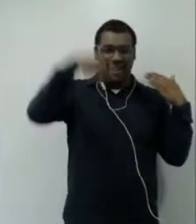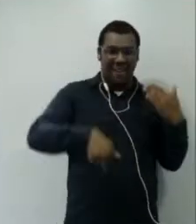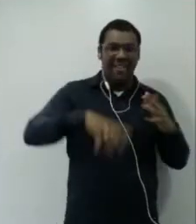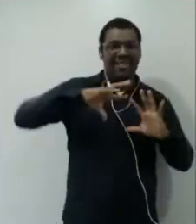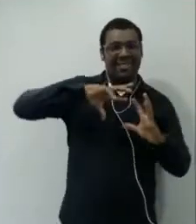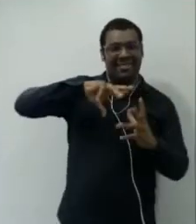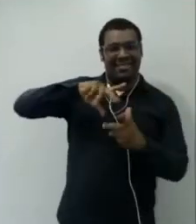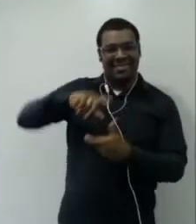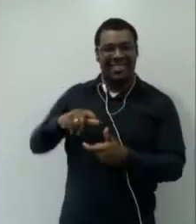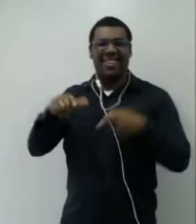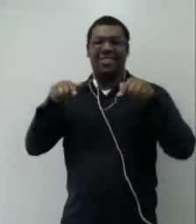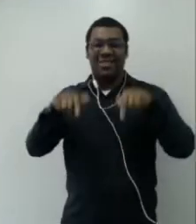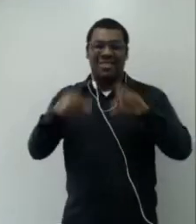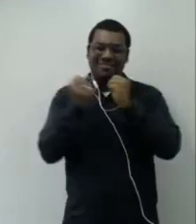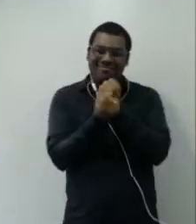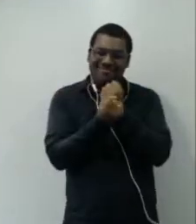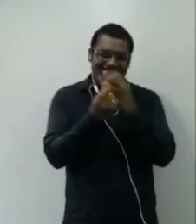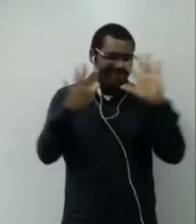e iluminado.